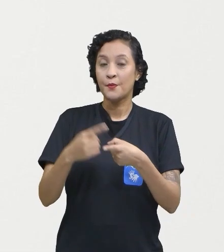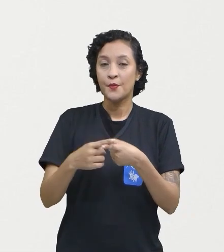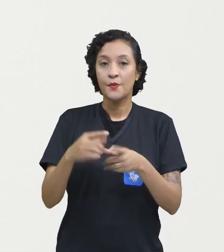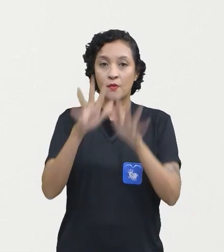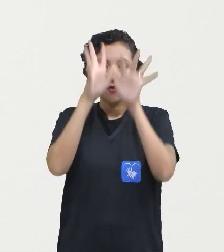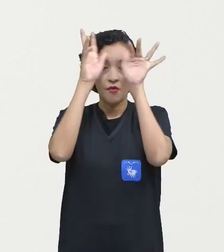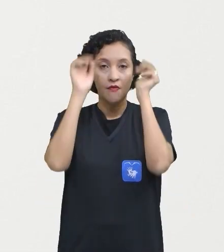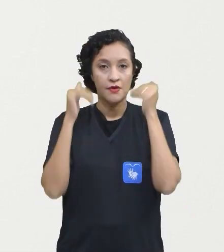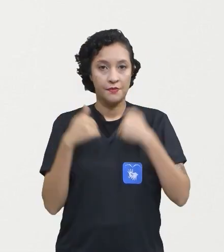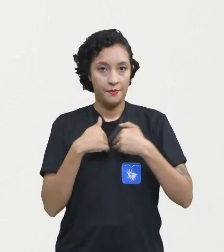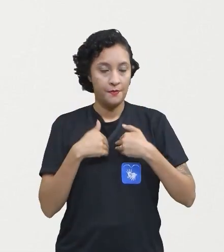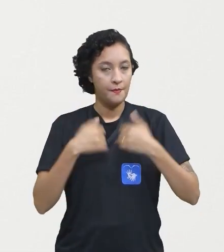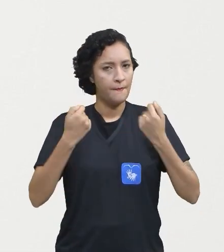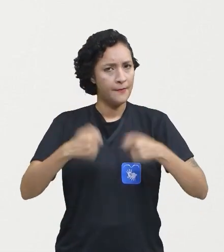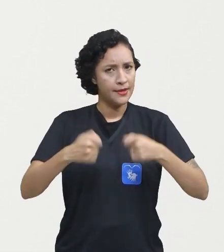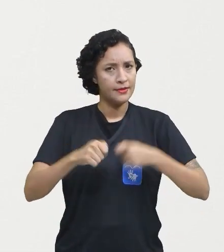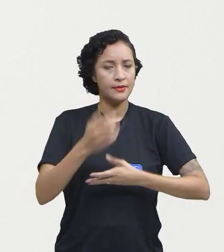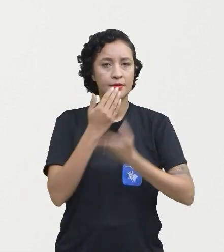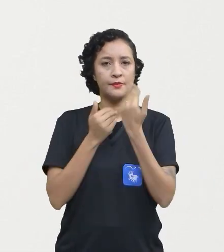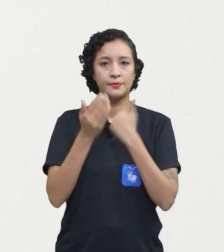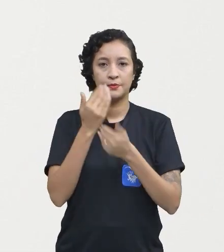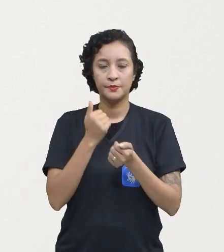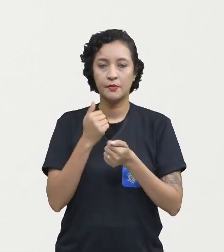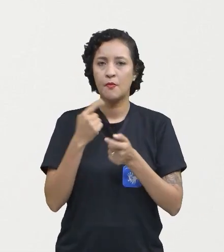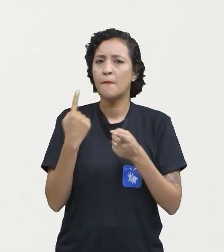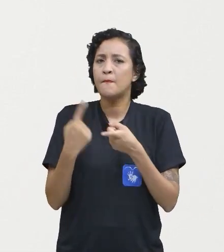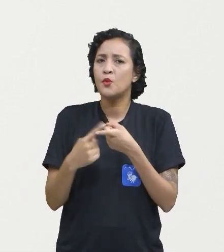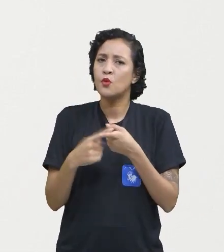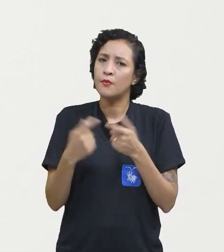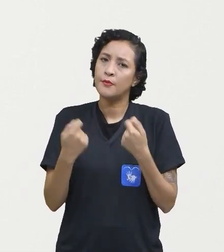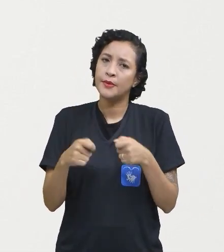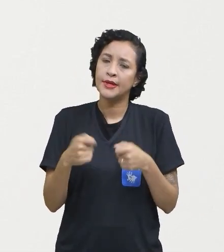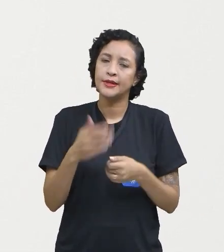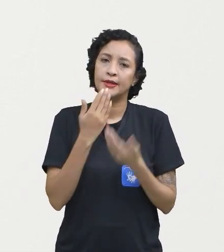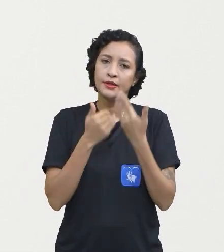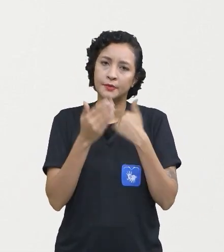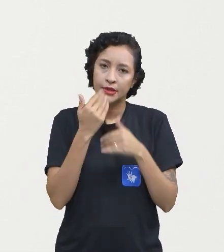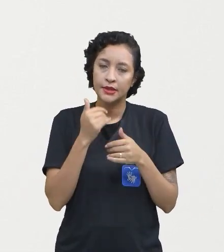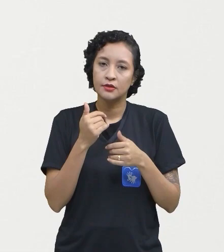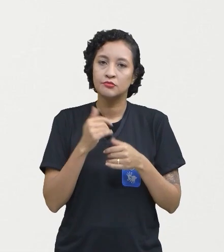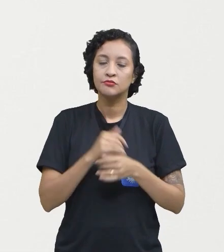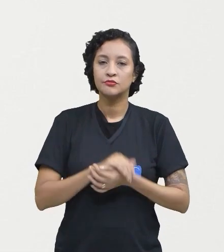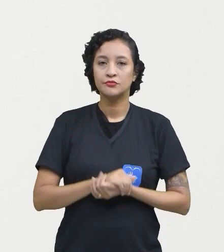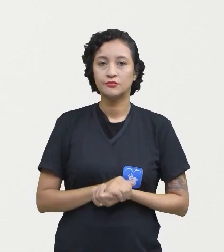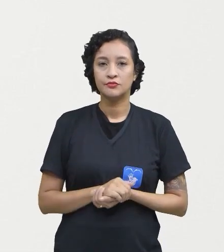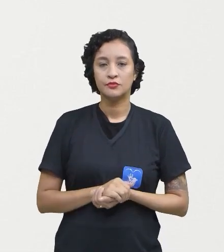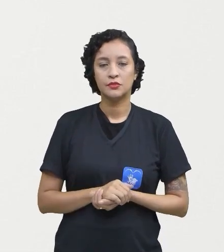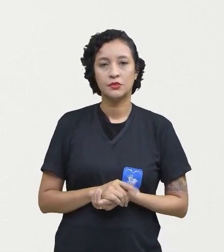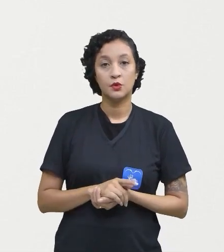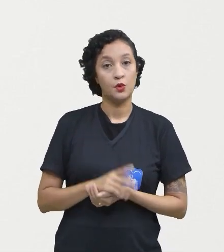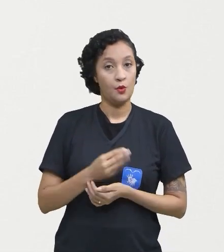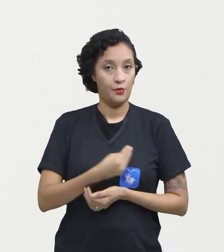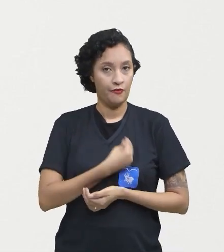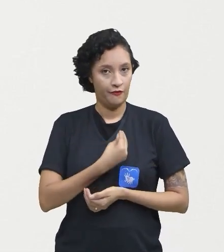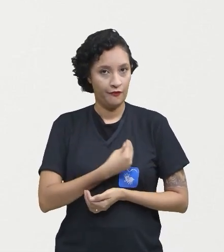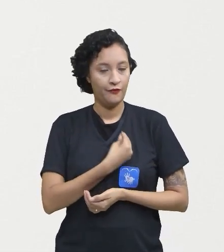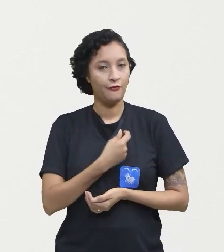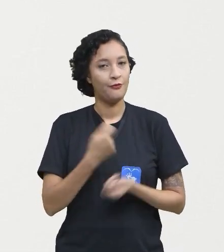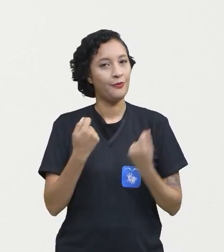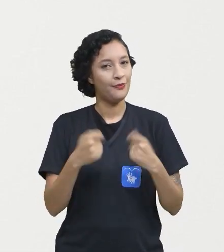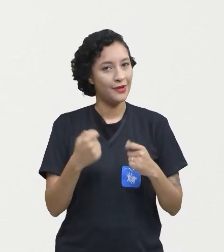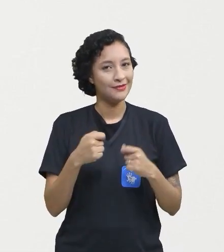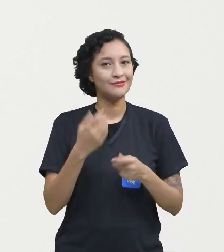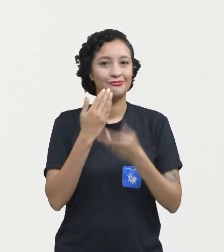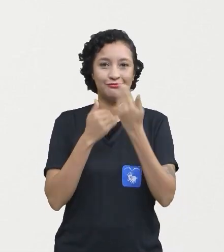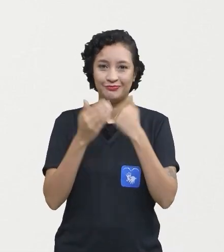se alimentar? Porque é necessária essa alimentação dos animais. como todo ser vivo, ele precisa se